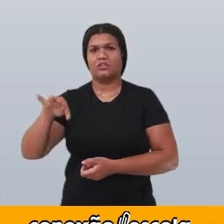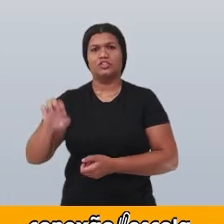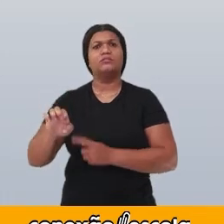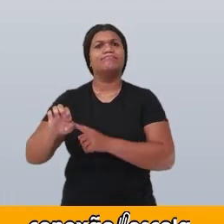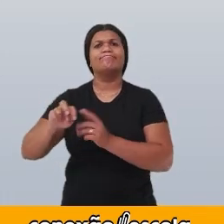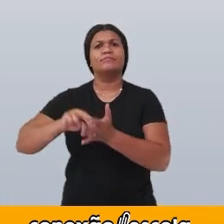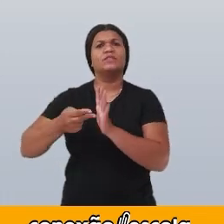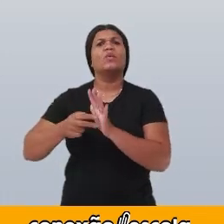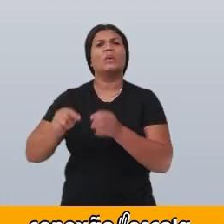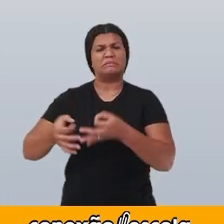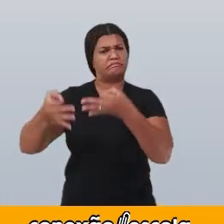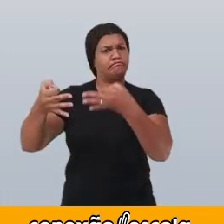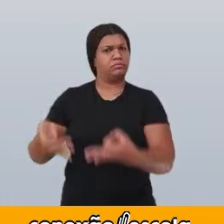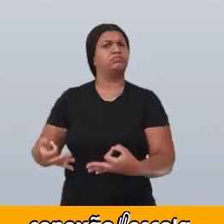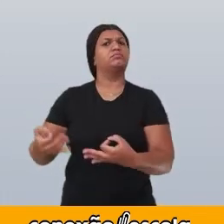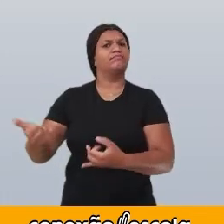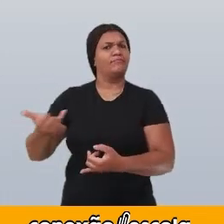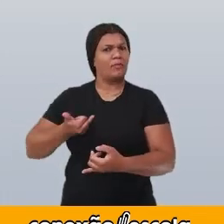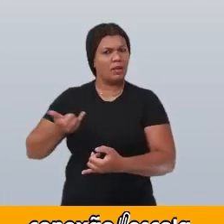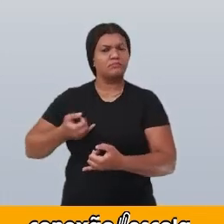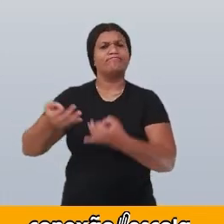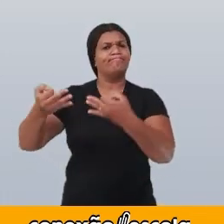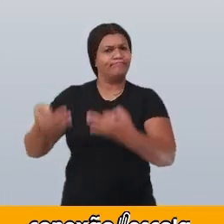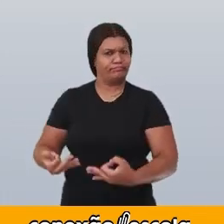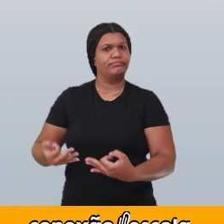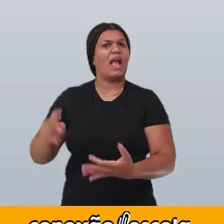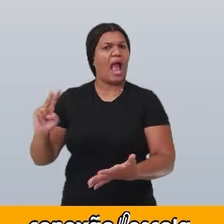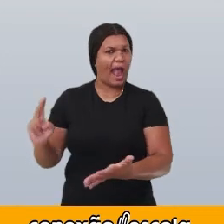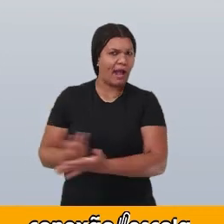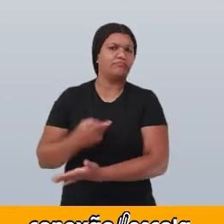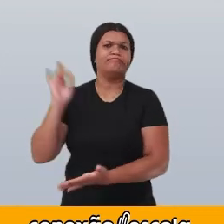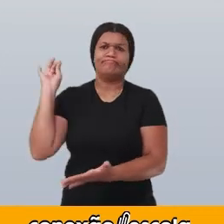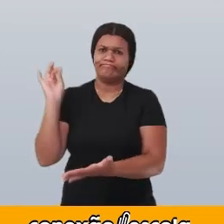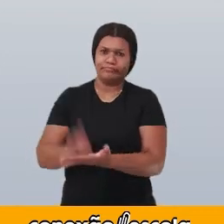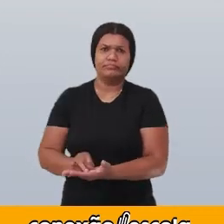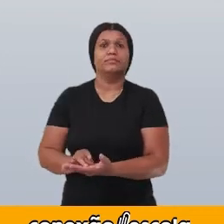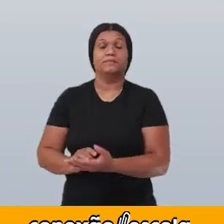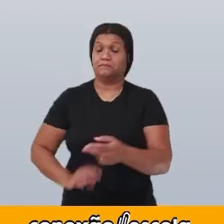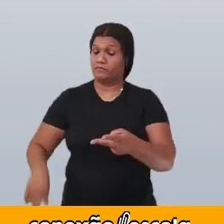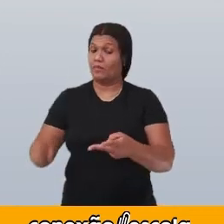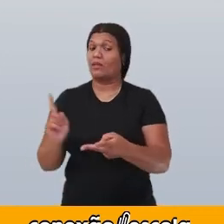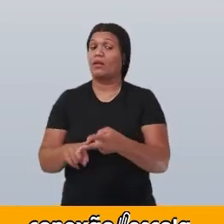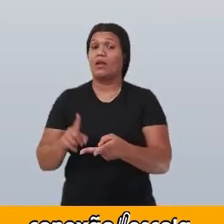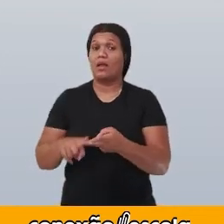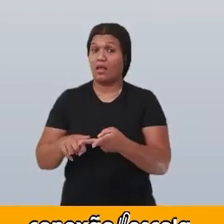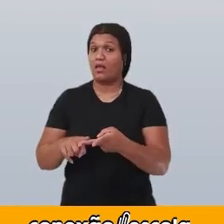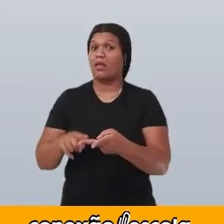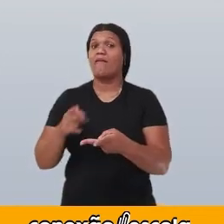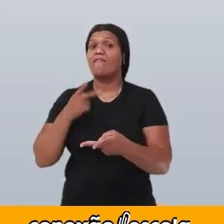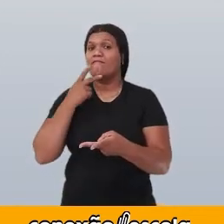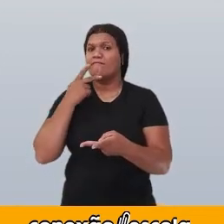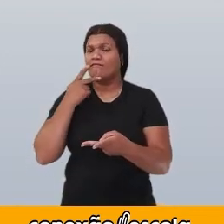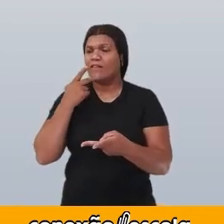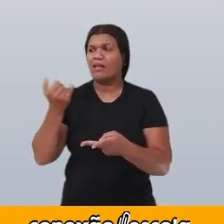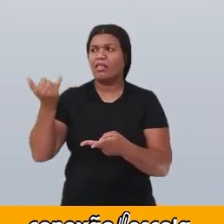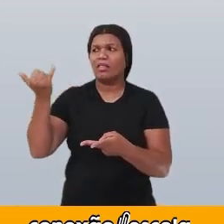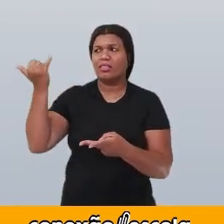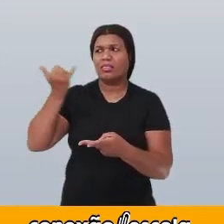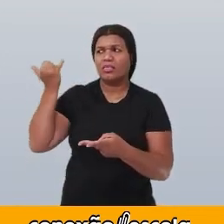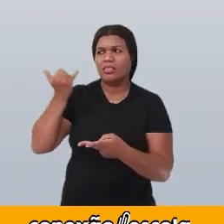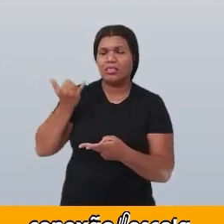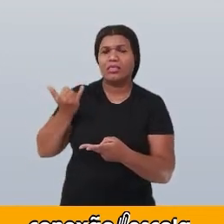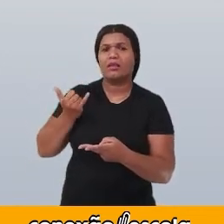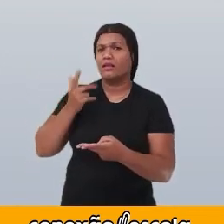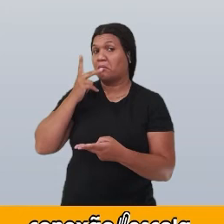a informação é certa. Já no exemplo 2, o verbo dizem sugere que seja